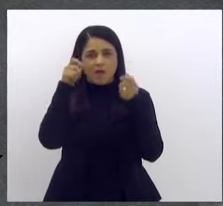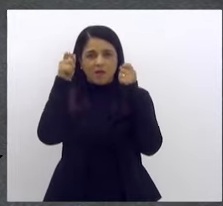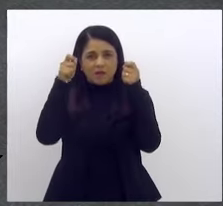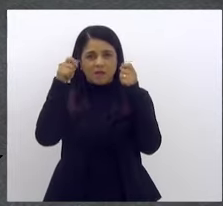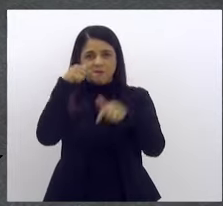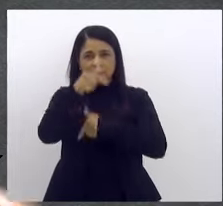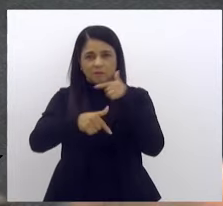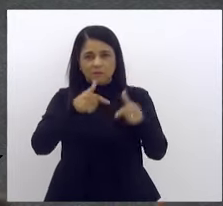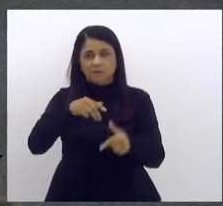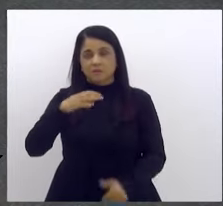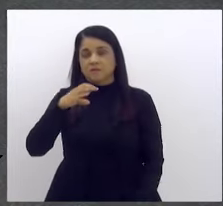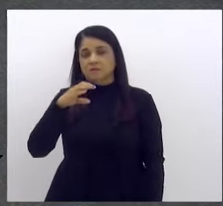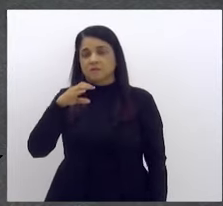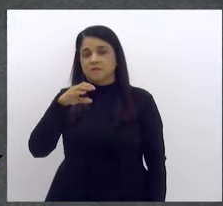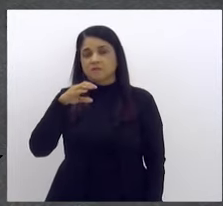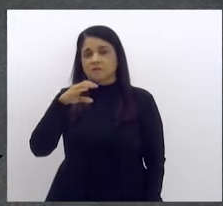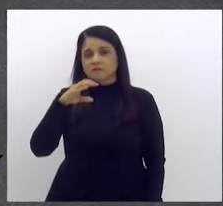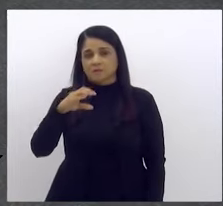em